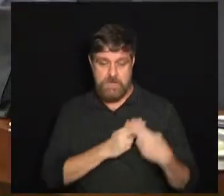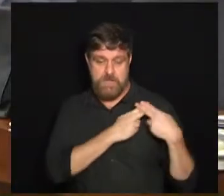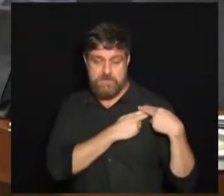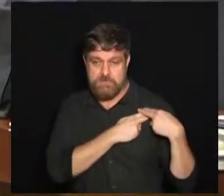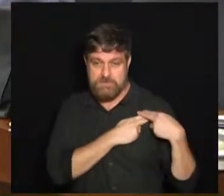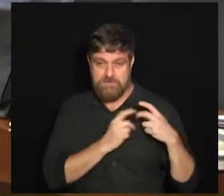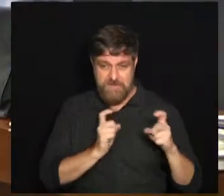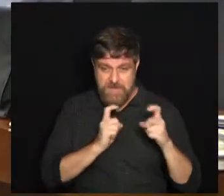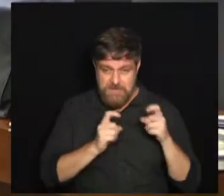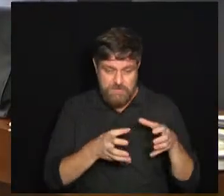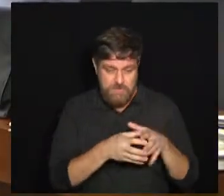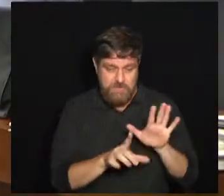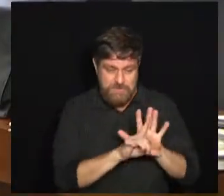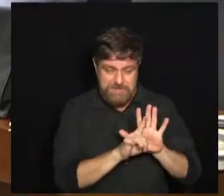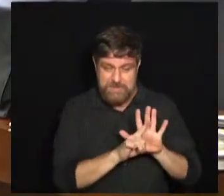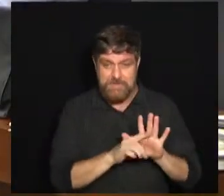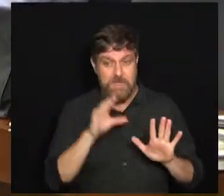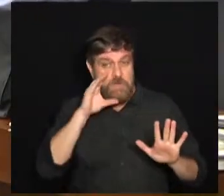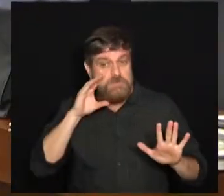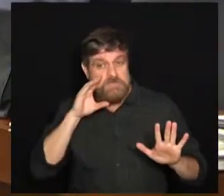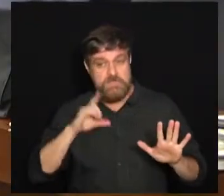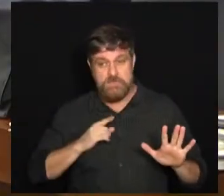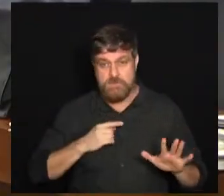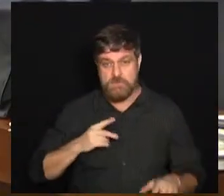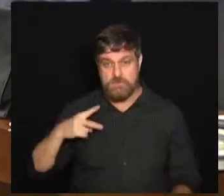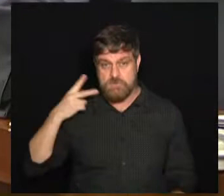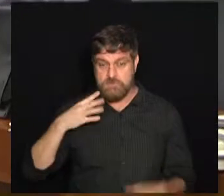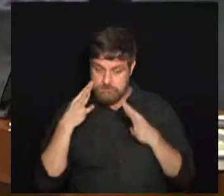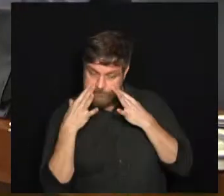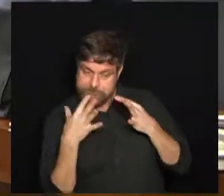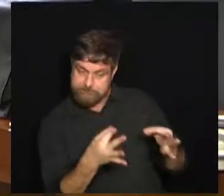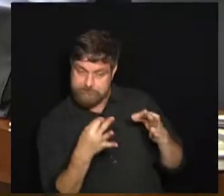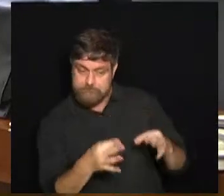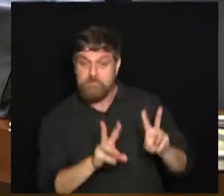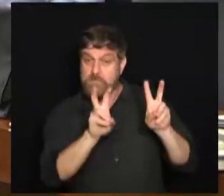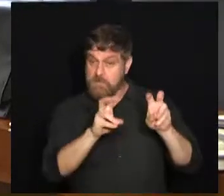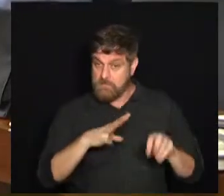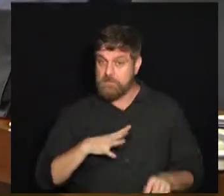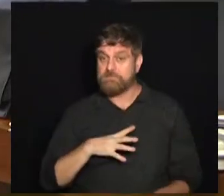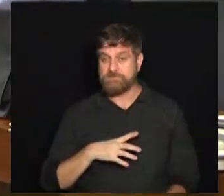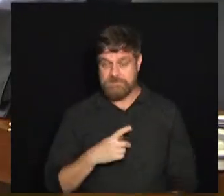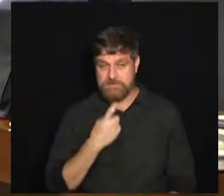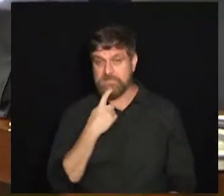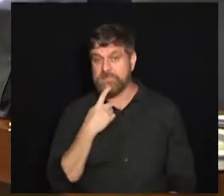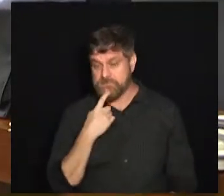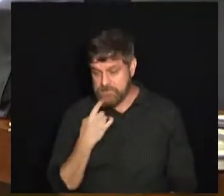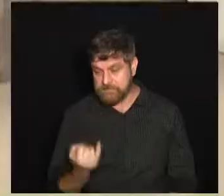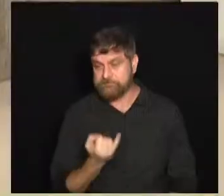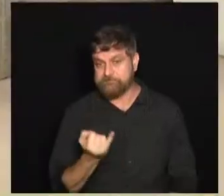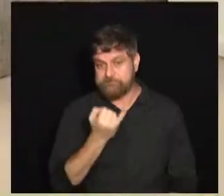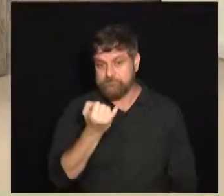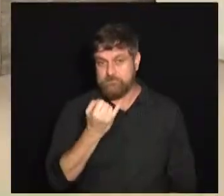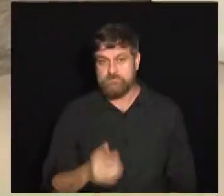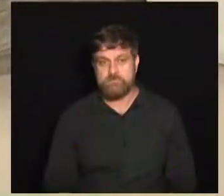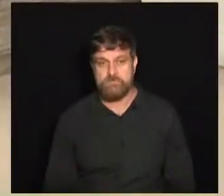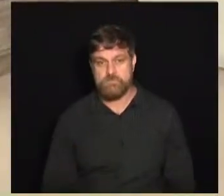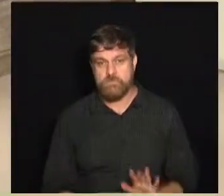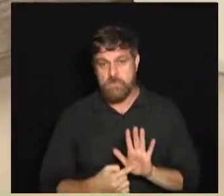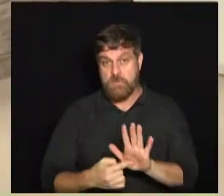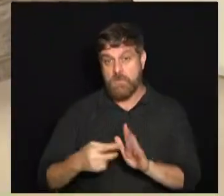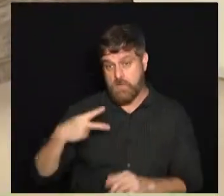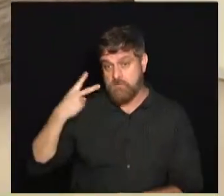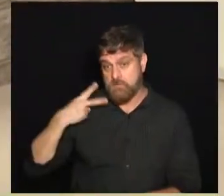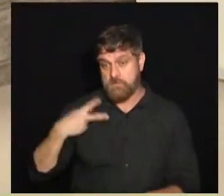os parlamentares estão atentos aos assuntos relevantes para a cidade que estão em tramitação na casa. Isso mostra que os vereadores